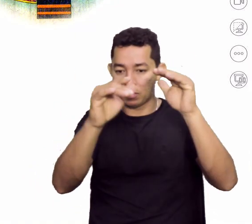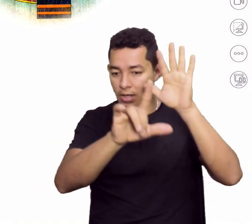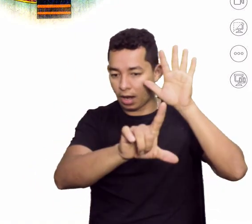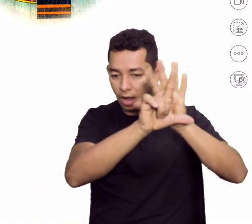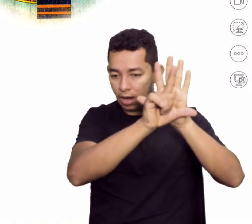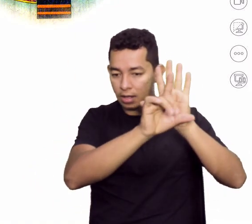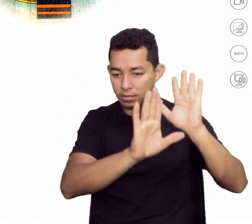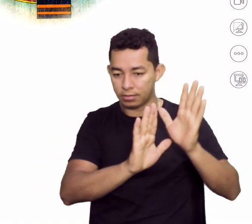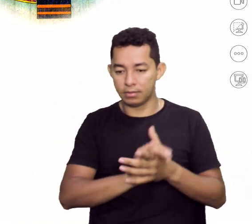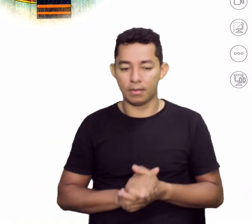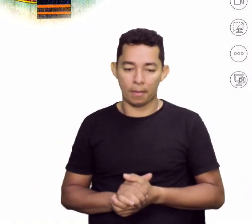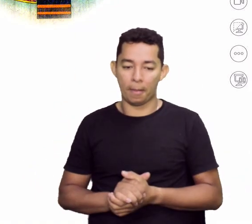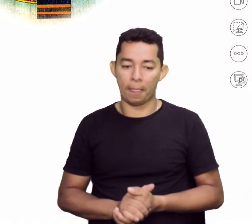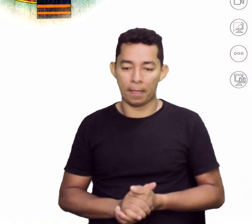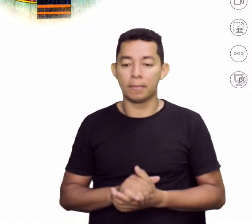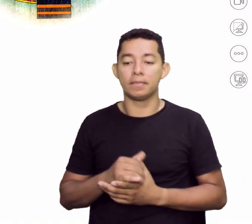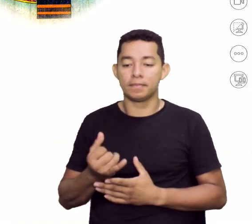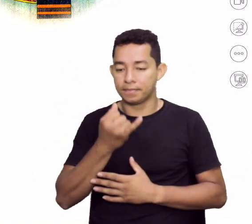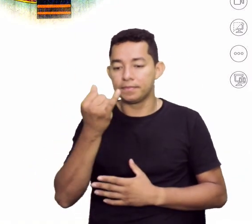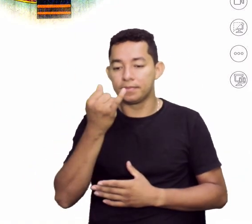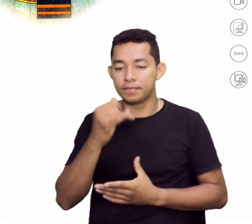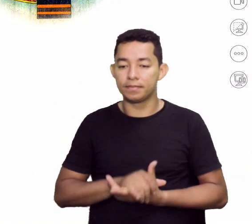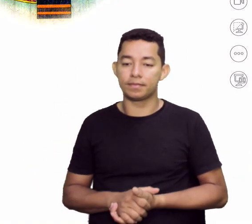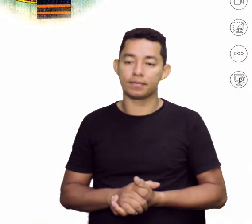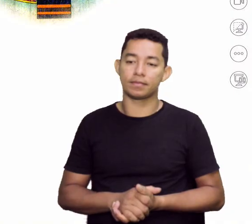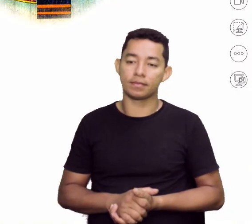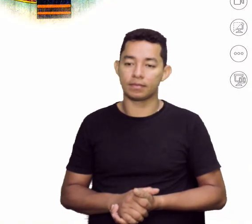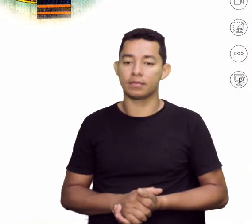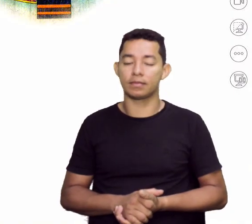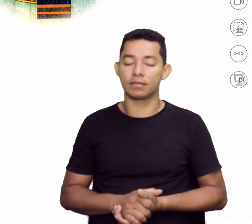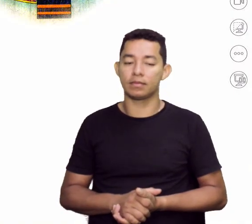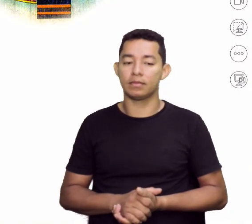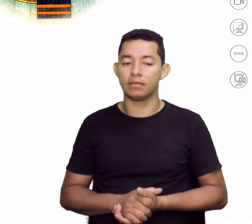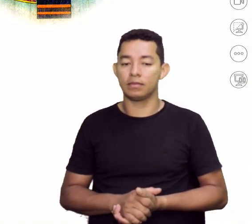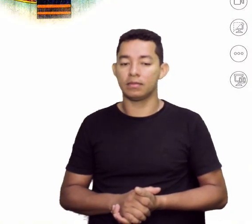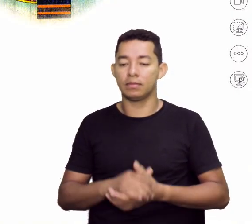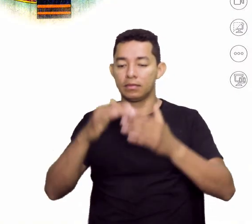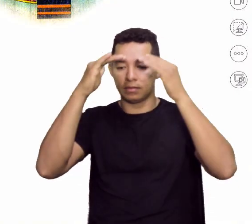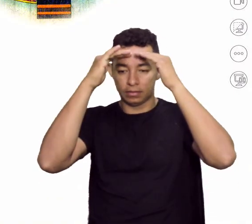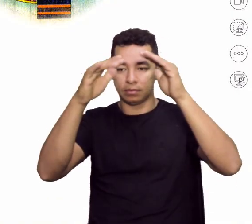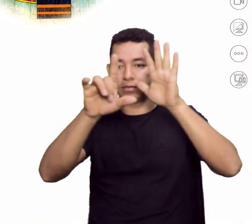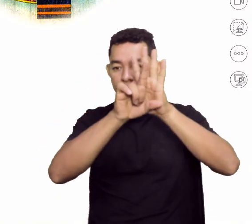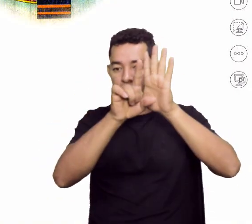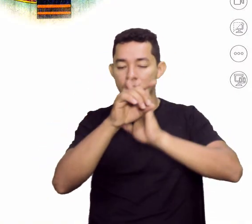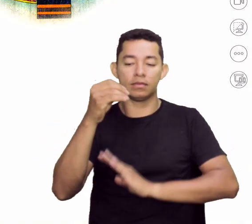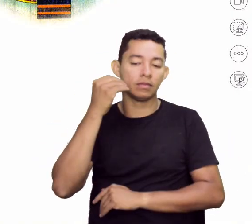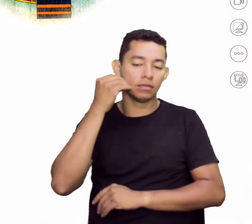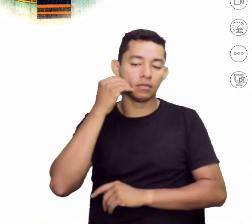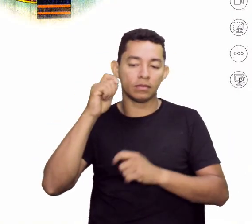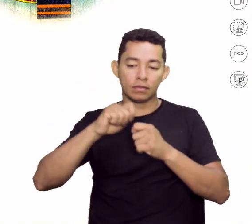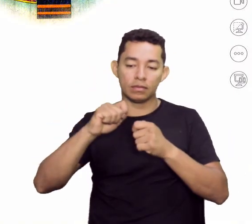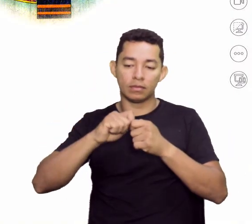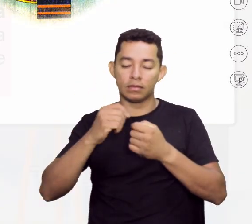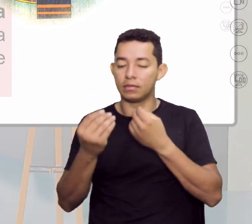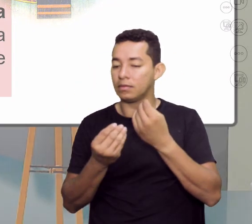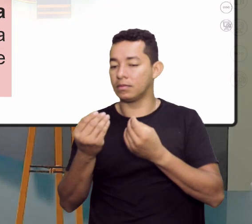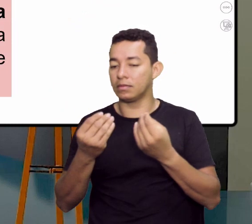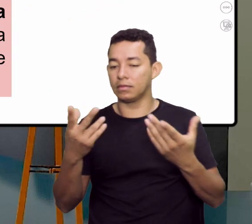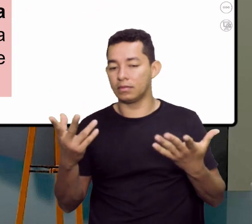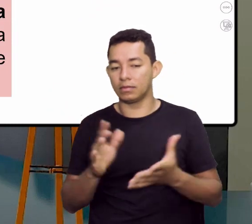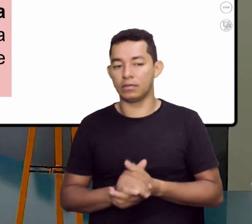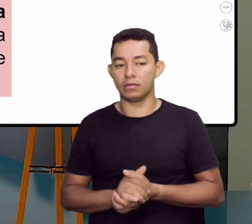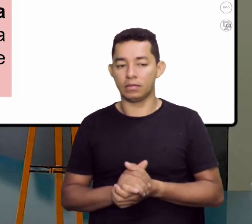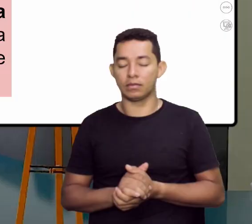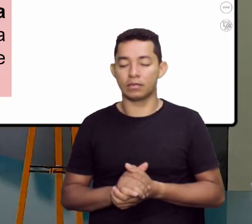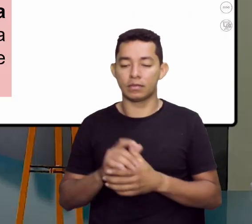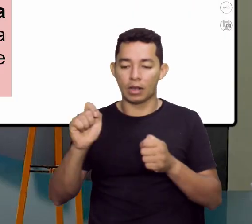leis, tá? Importantíssimo você obedecer e vendo e tentar fazer como faria ali um